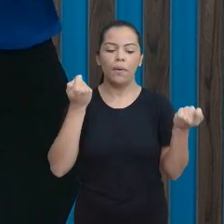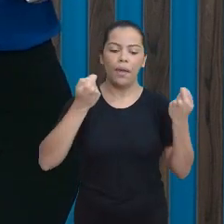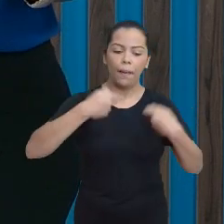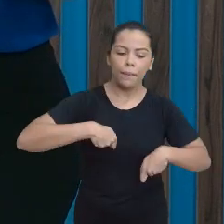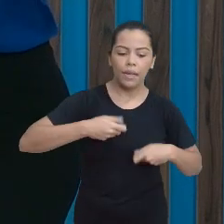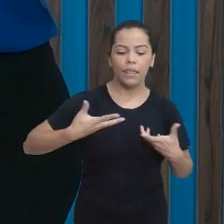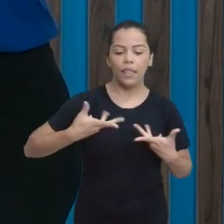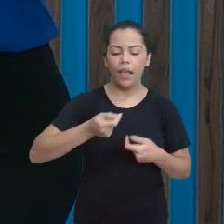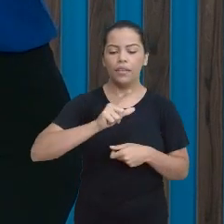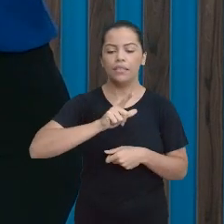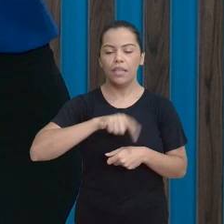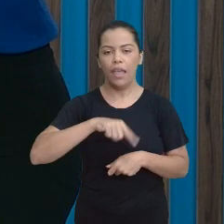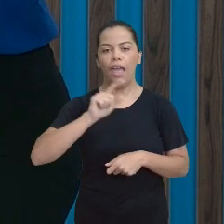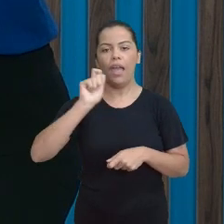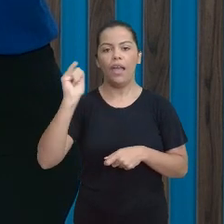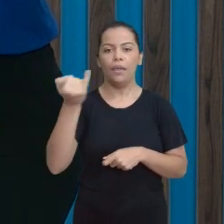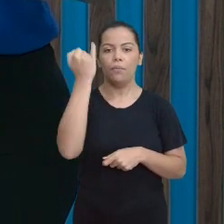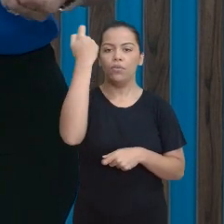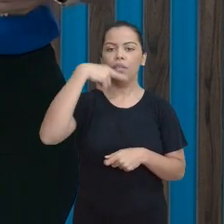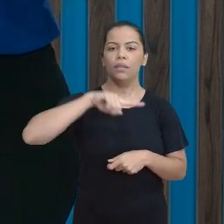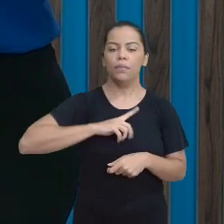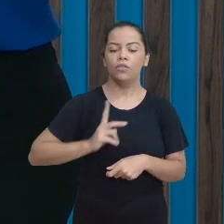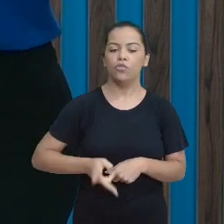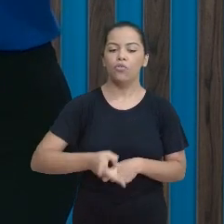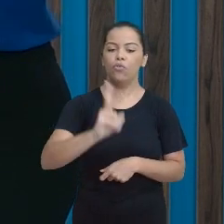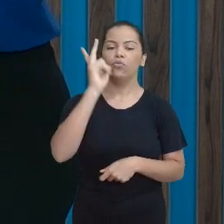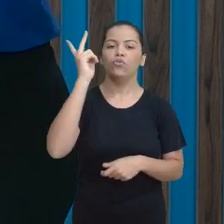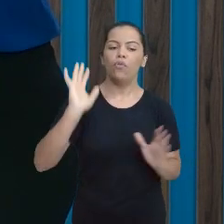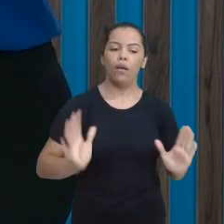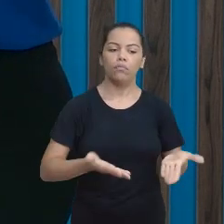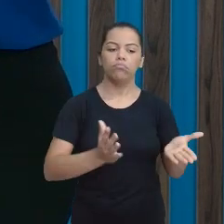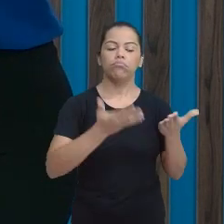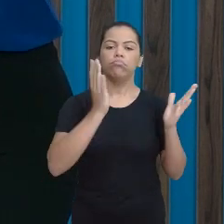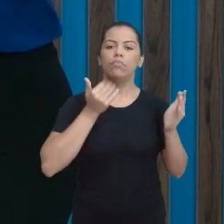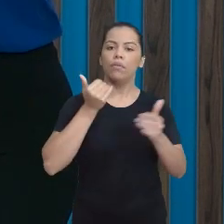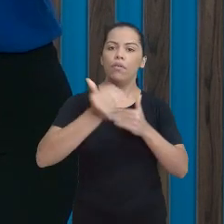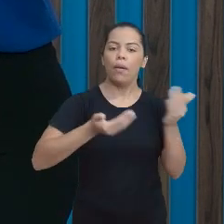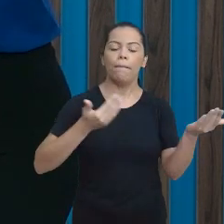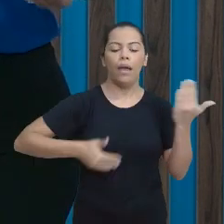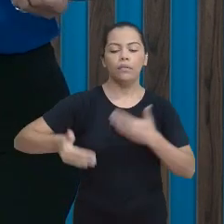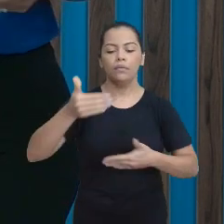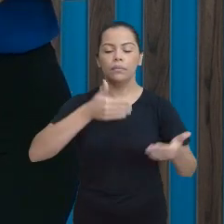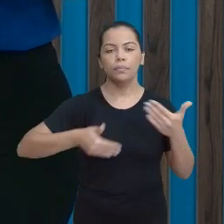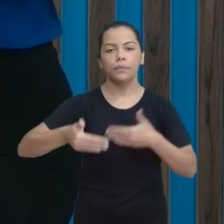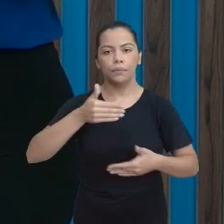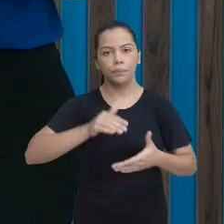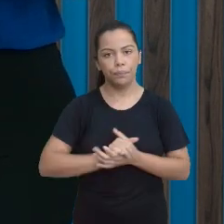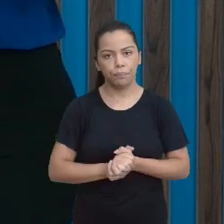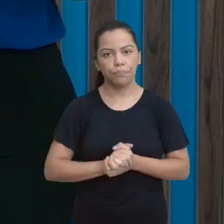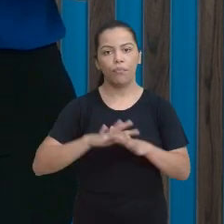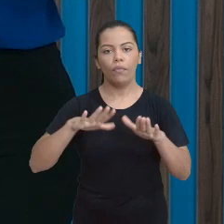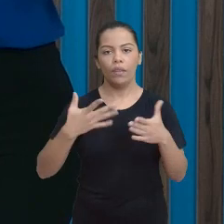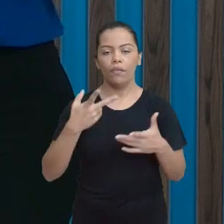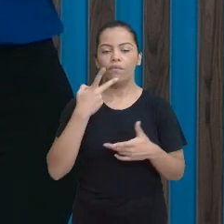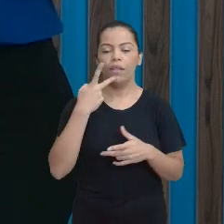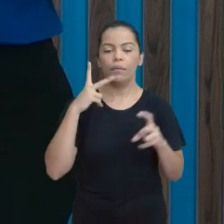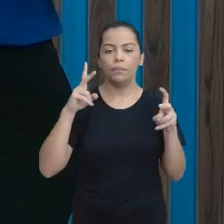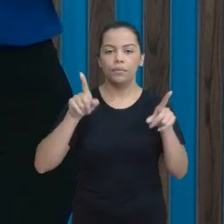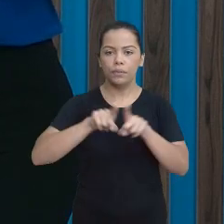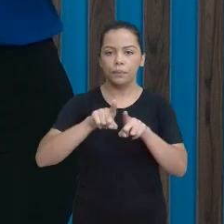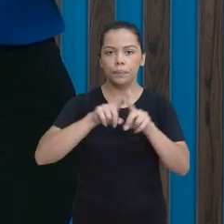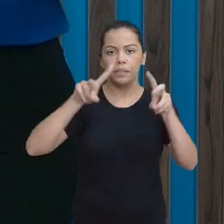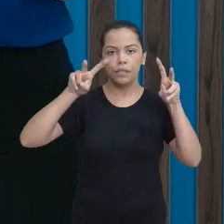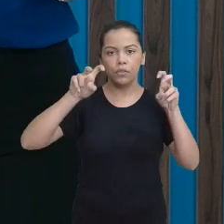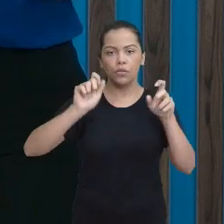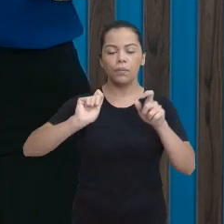são importantes para que a gente se mantenha engajado, fazendo, participando, interagindo. E aí falamos que